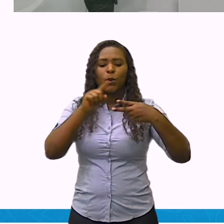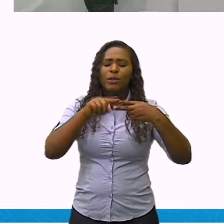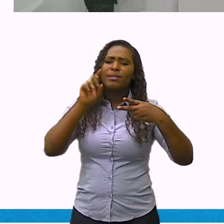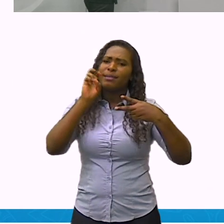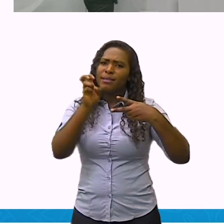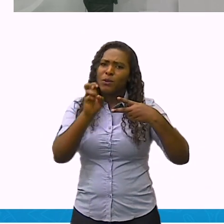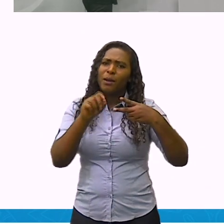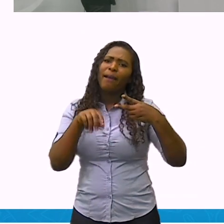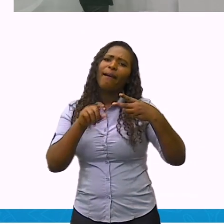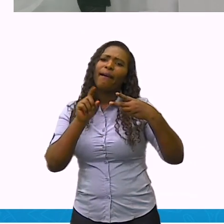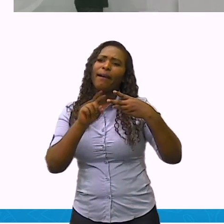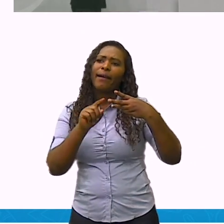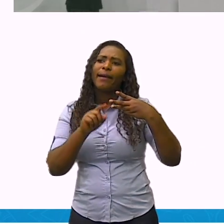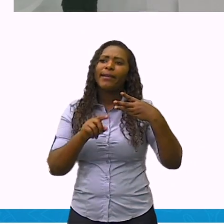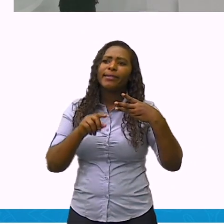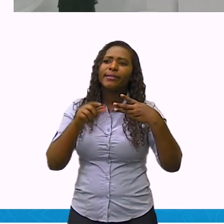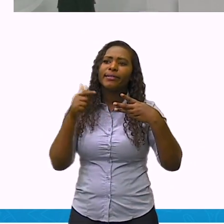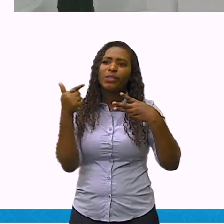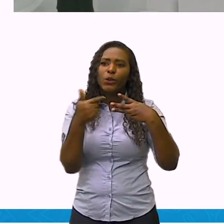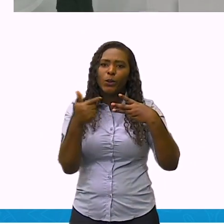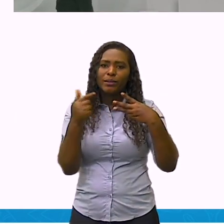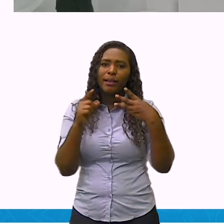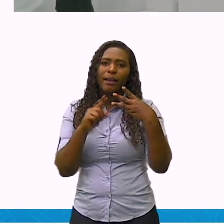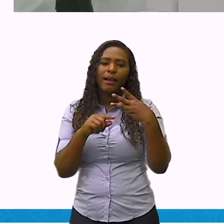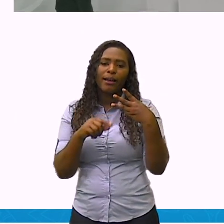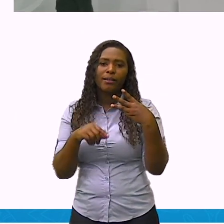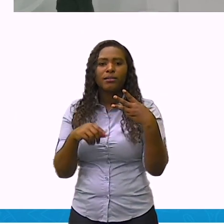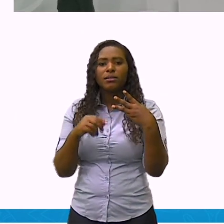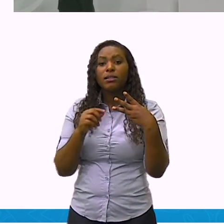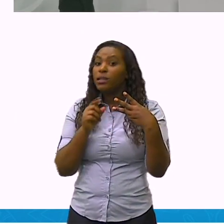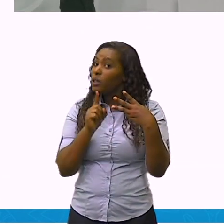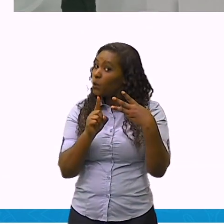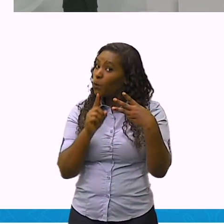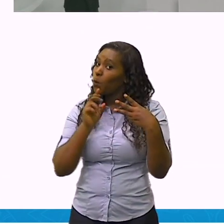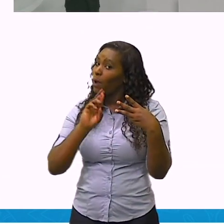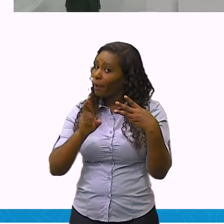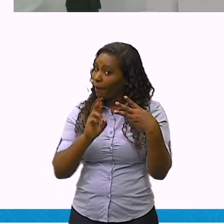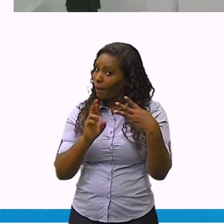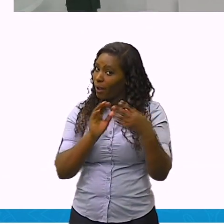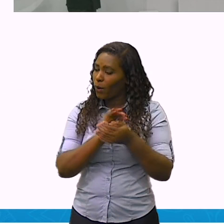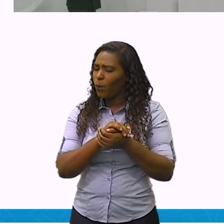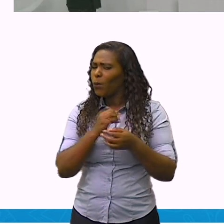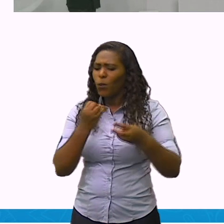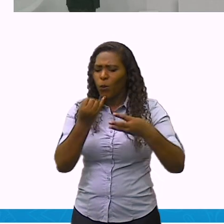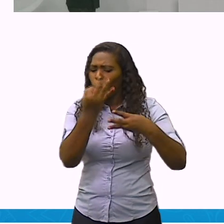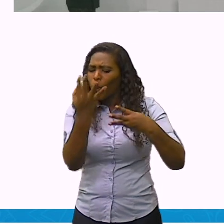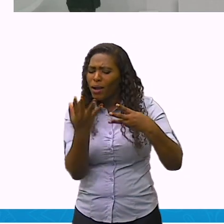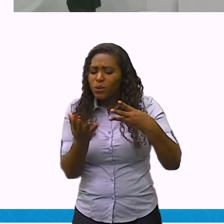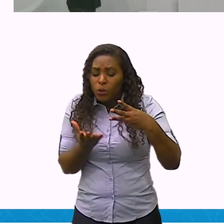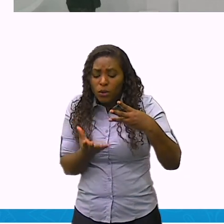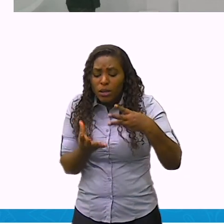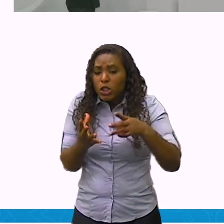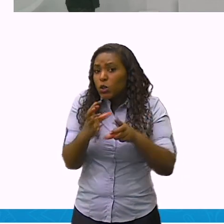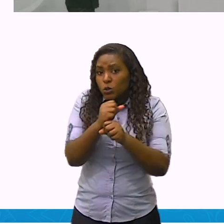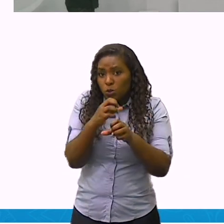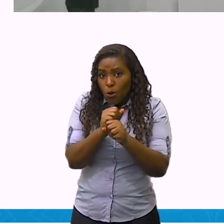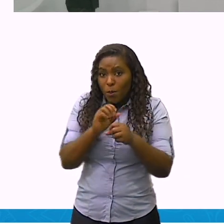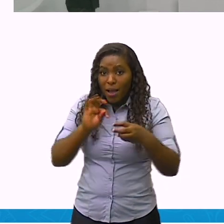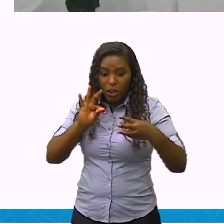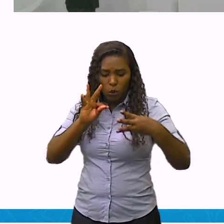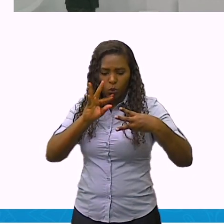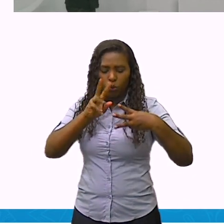produtos que ele comprou. Quanto Felipe pagou pelos doces? Então, nós vamos ter